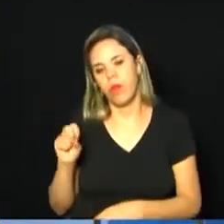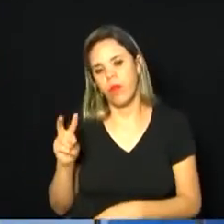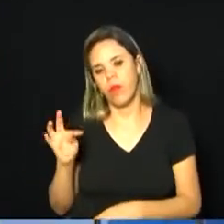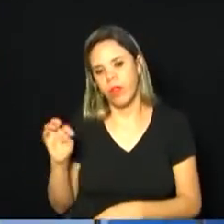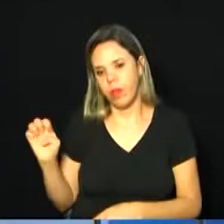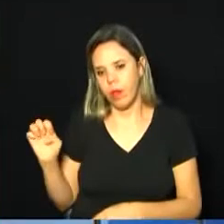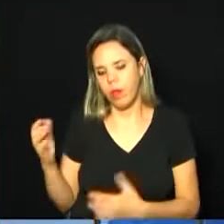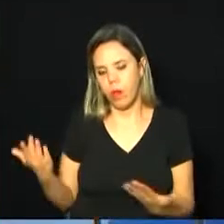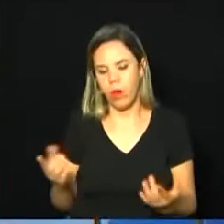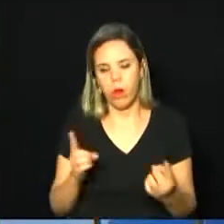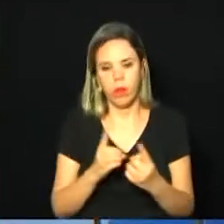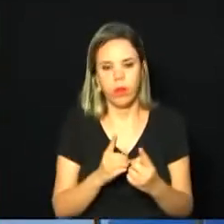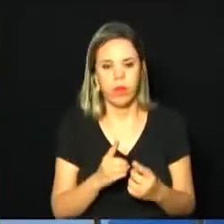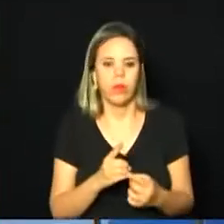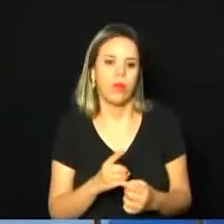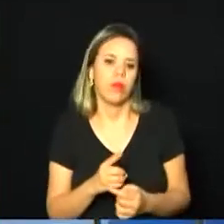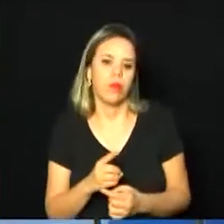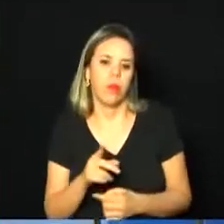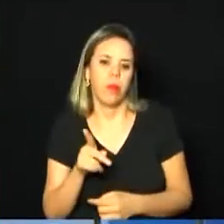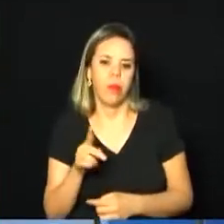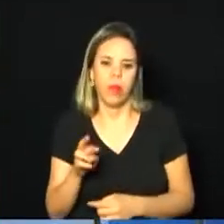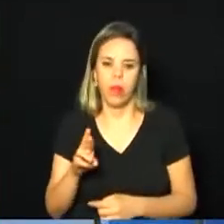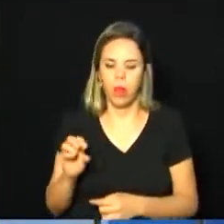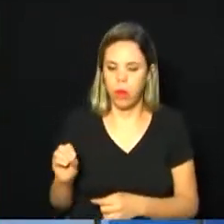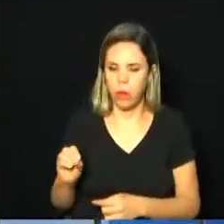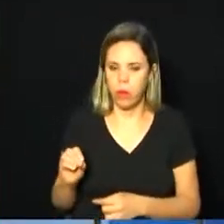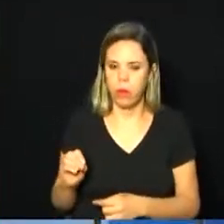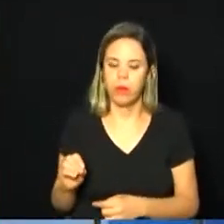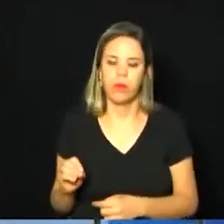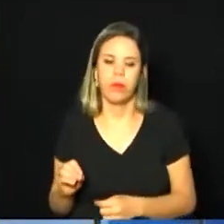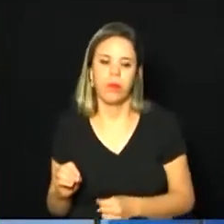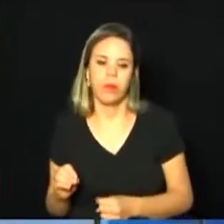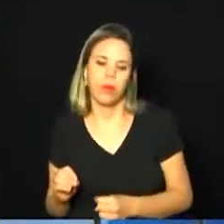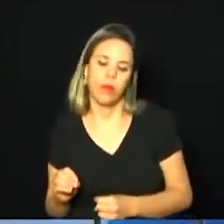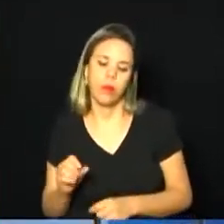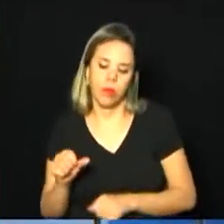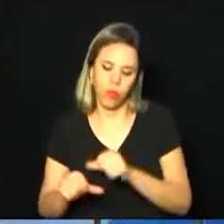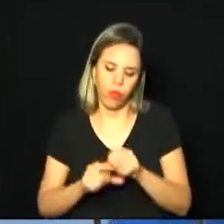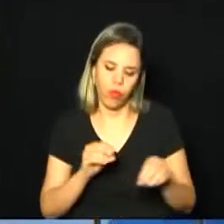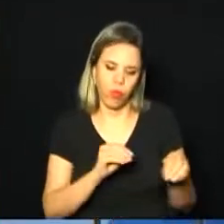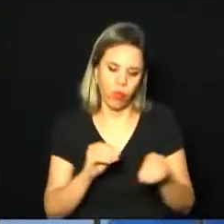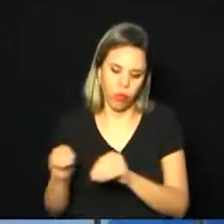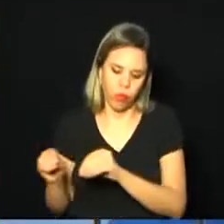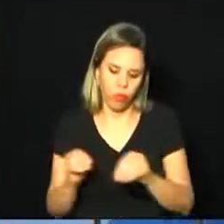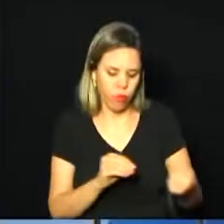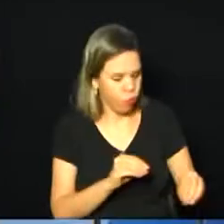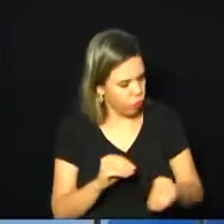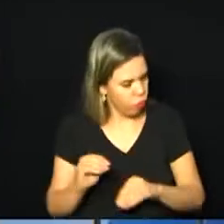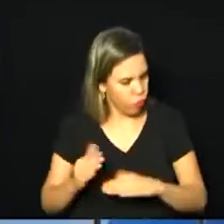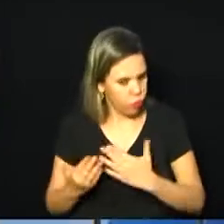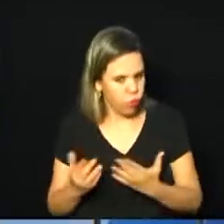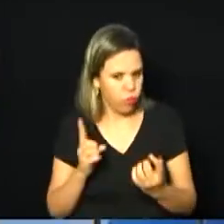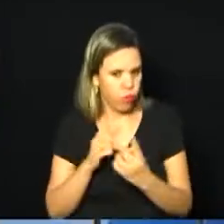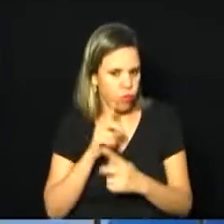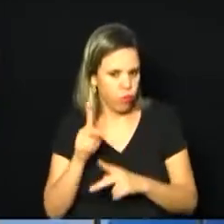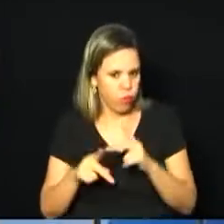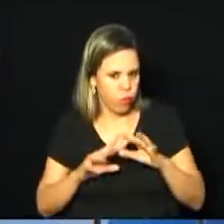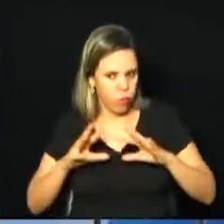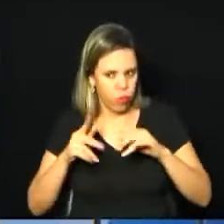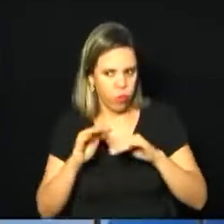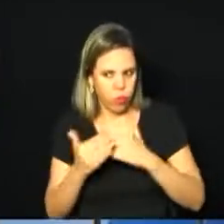Vicente está sendo atendida no Jardim São Pedro no Sesc São Pedro então a intenção é que esse novo local atenda